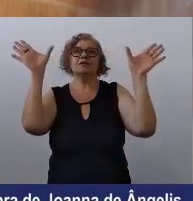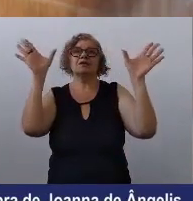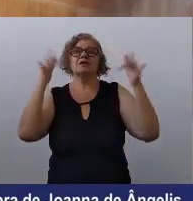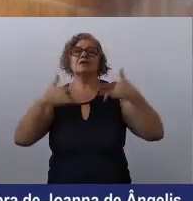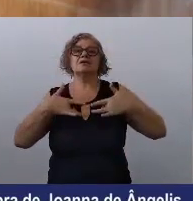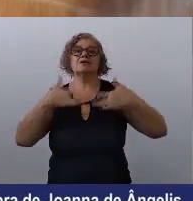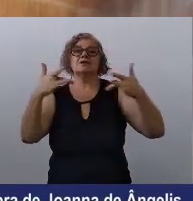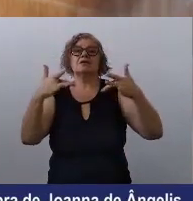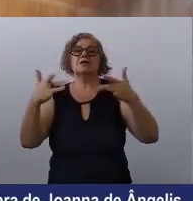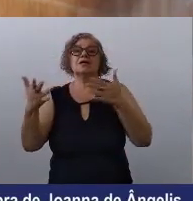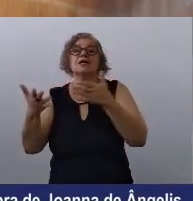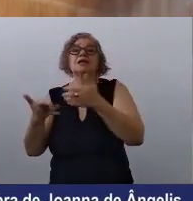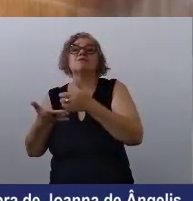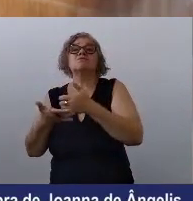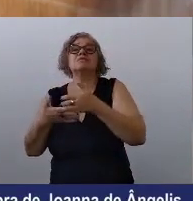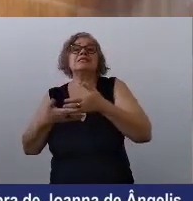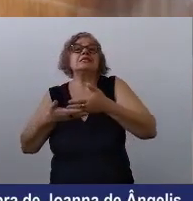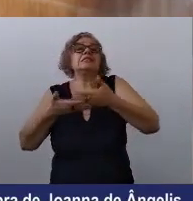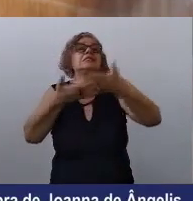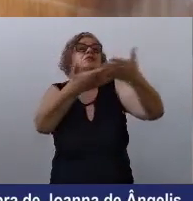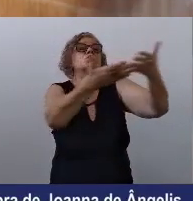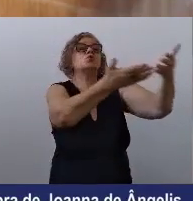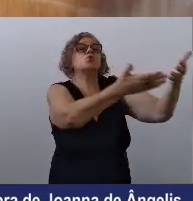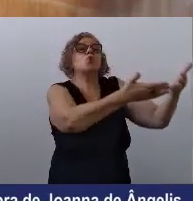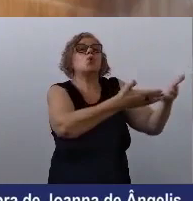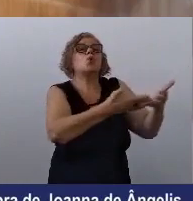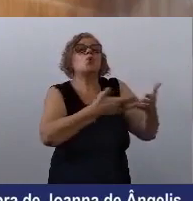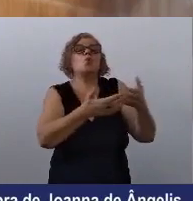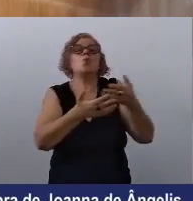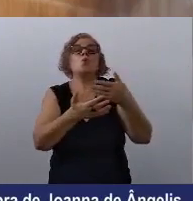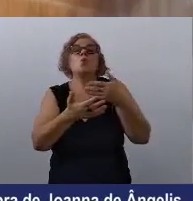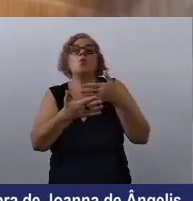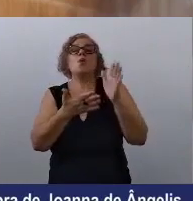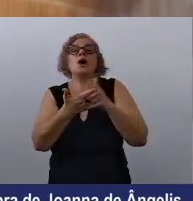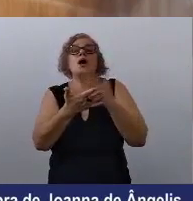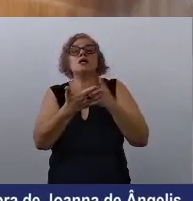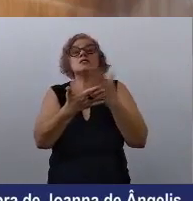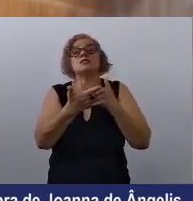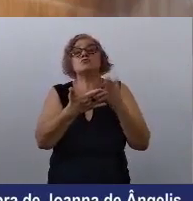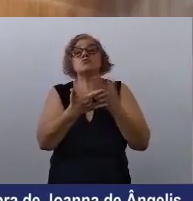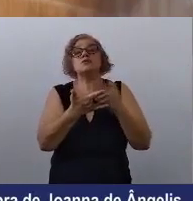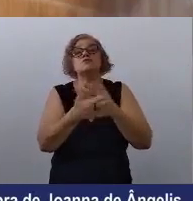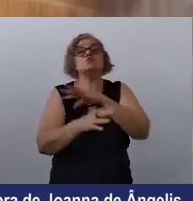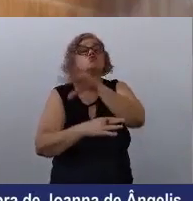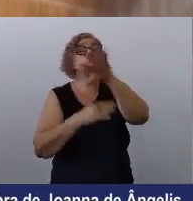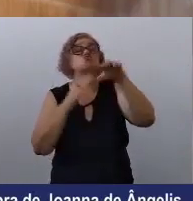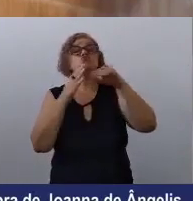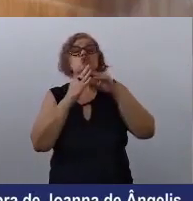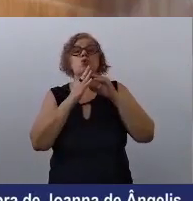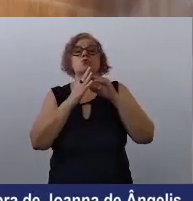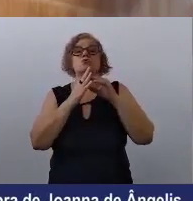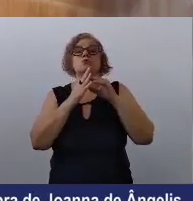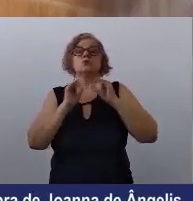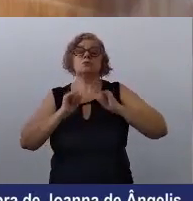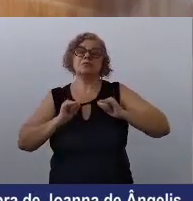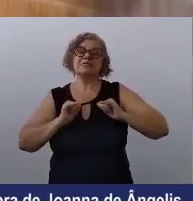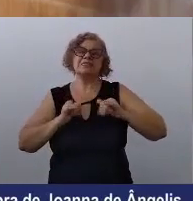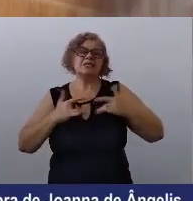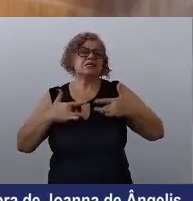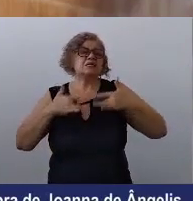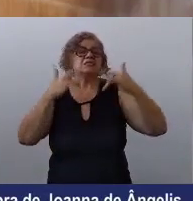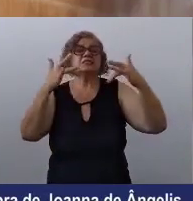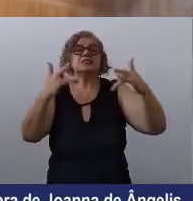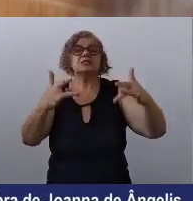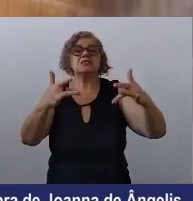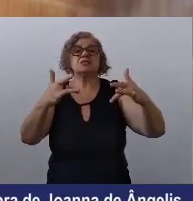e doa todos os seus livros e passa a se dedicar de uma maneira muito intensa a amparar o próximo. A cidade do